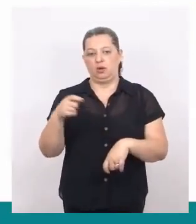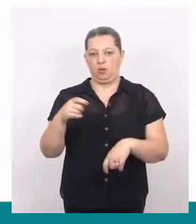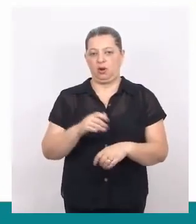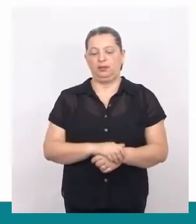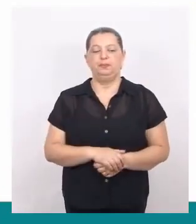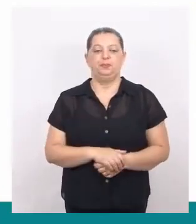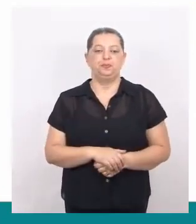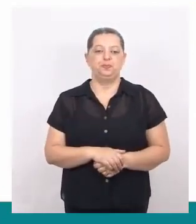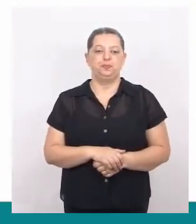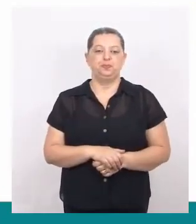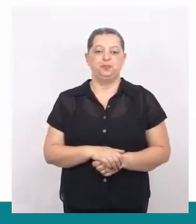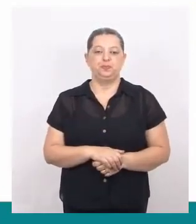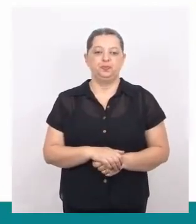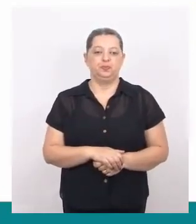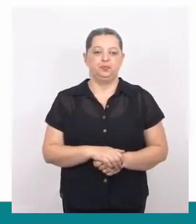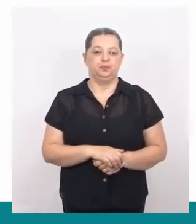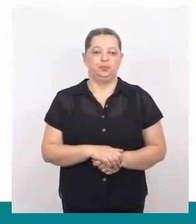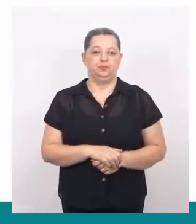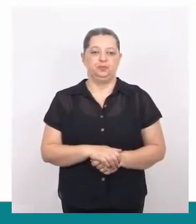passar.